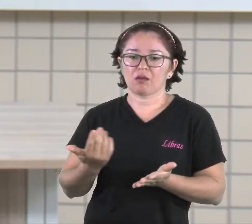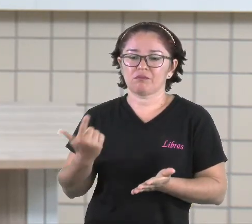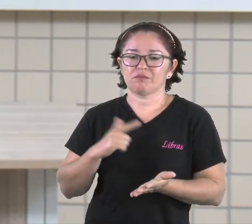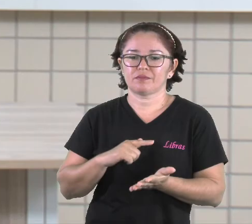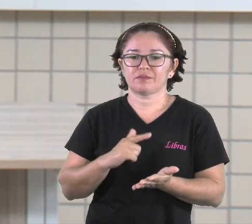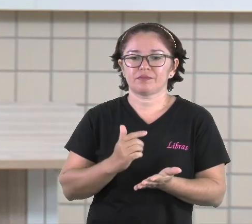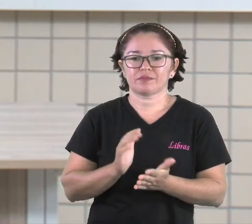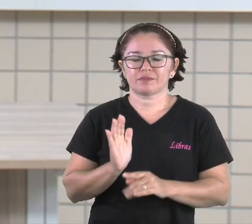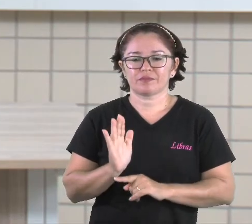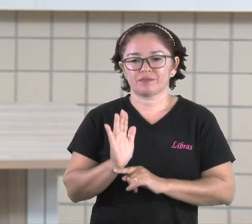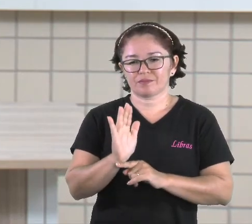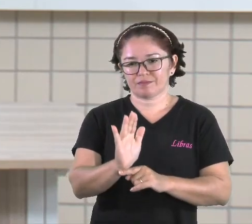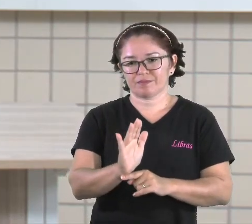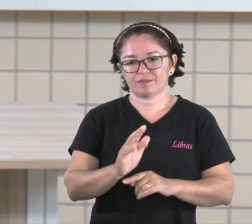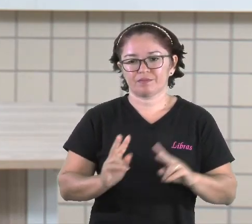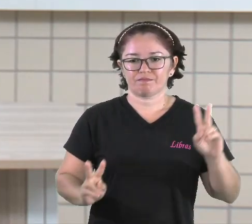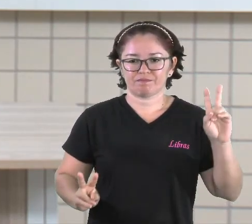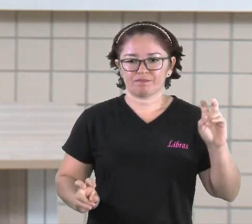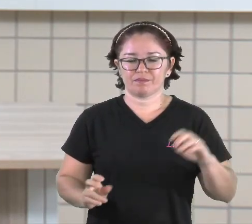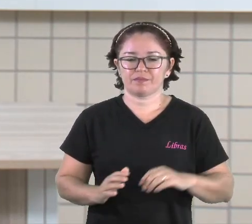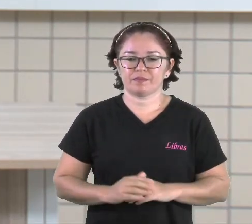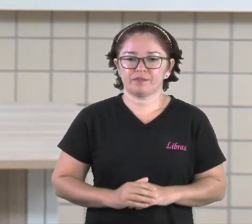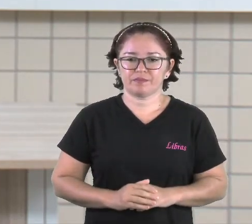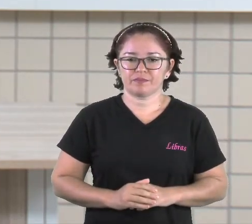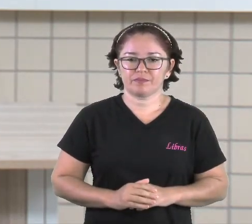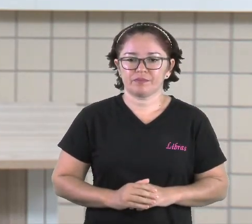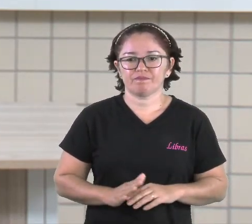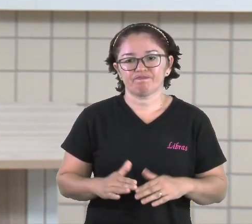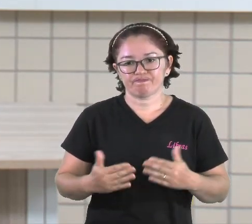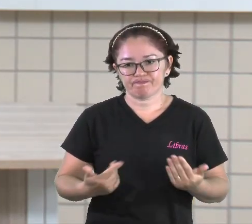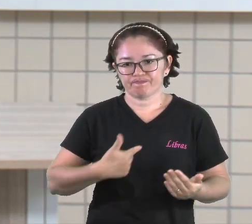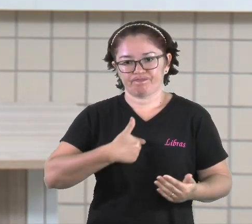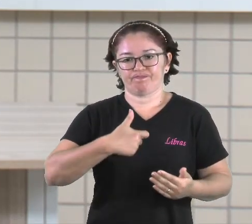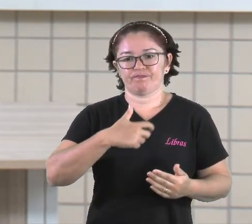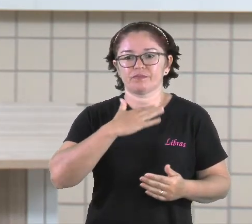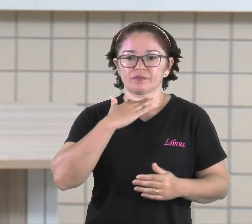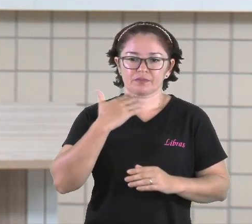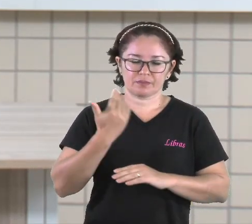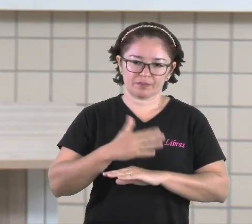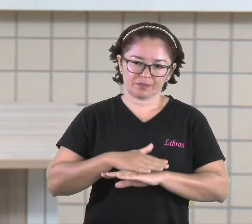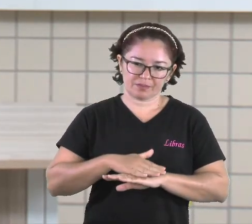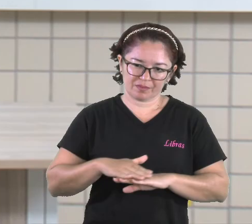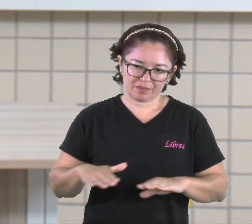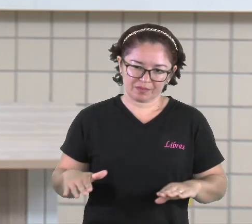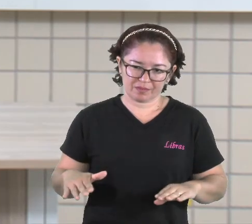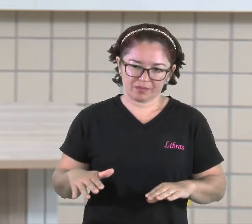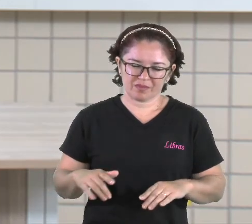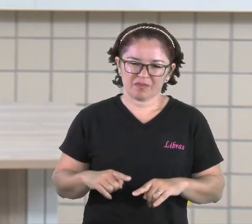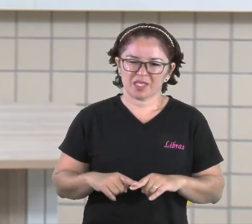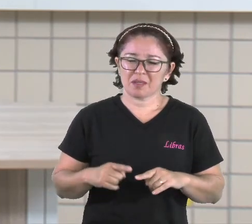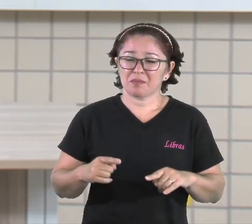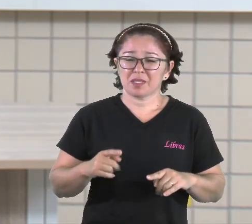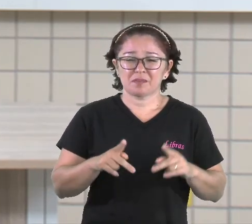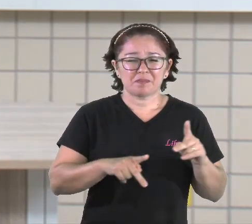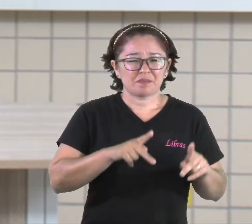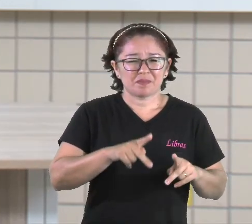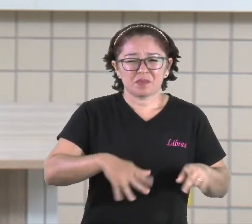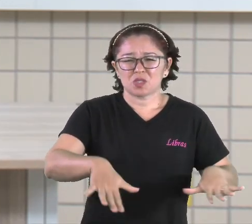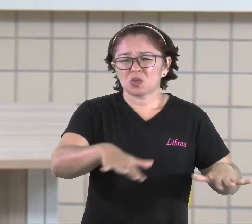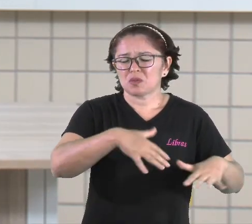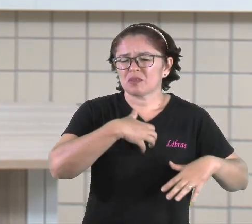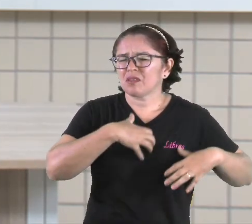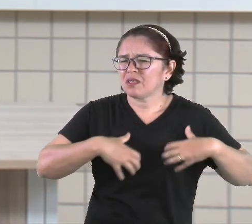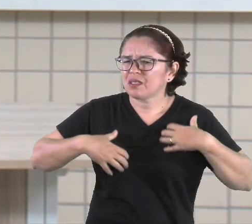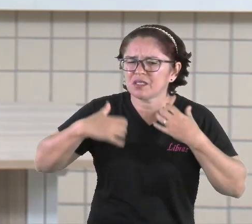história do nosso país. Mas houve grande consternação social após sua